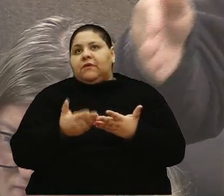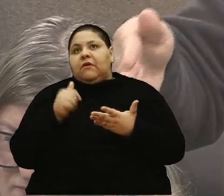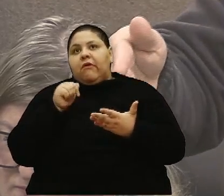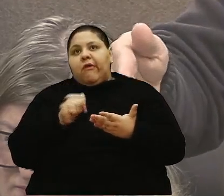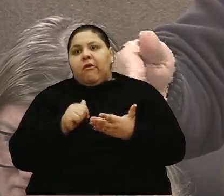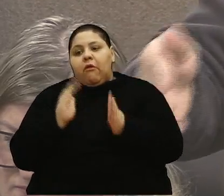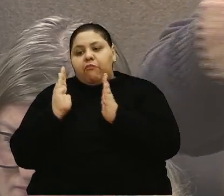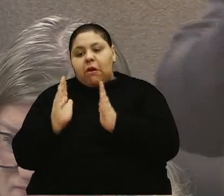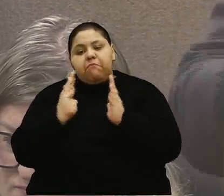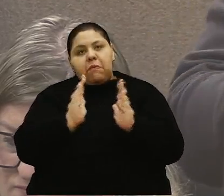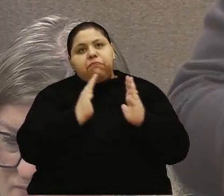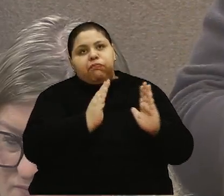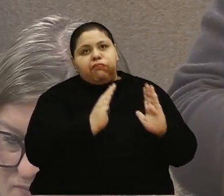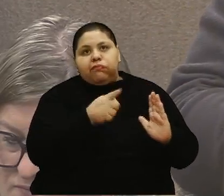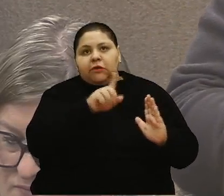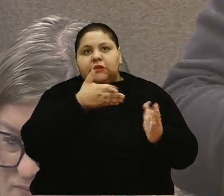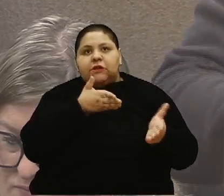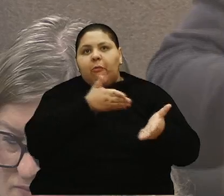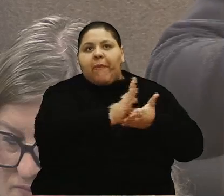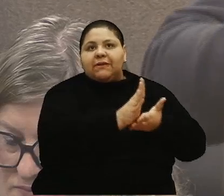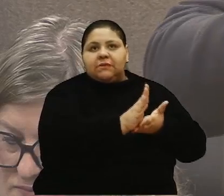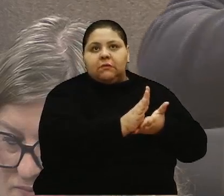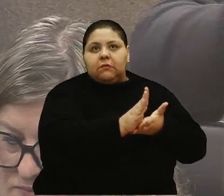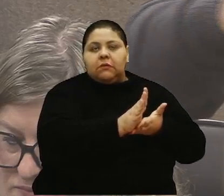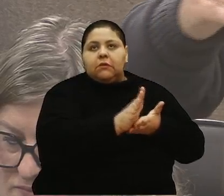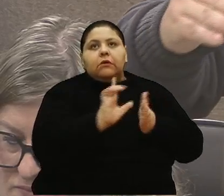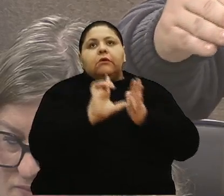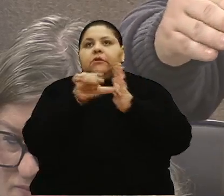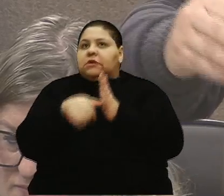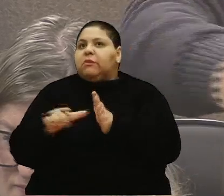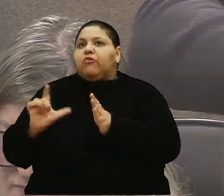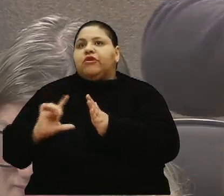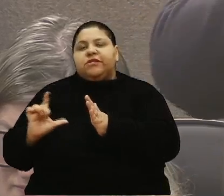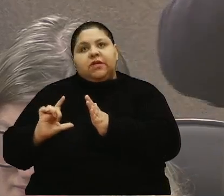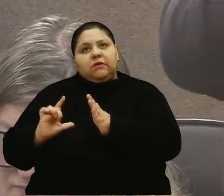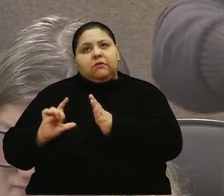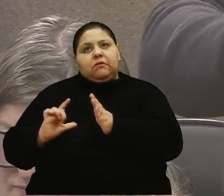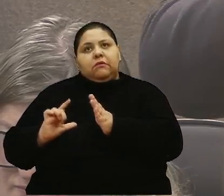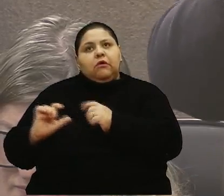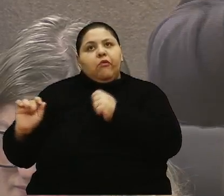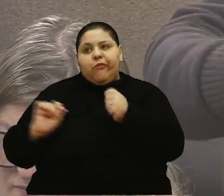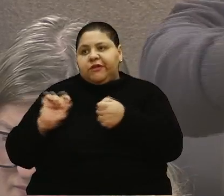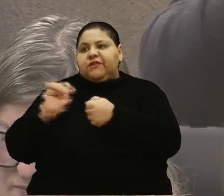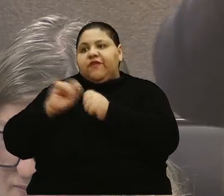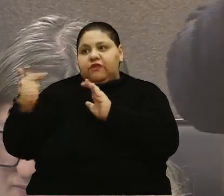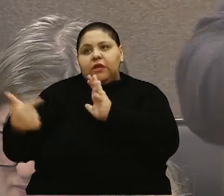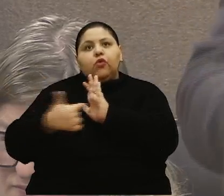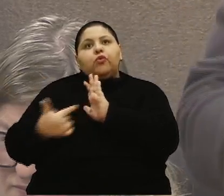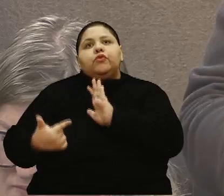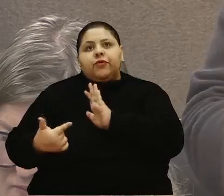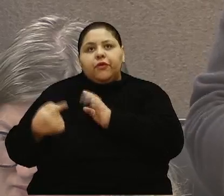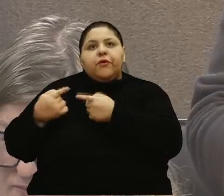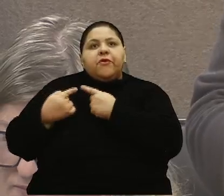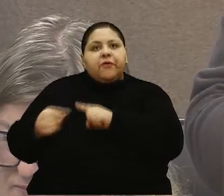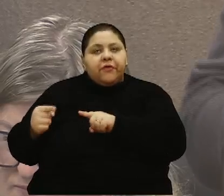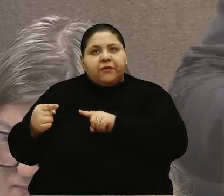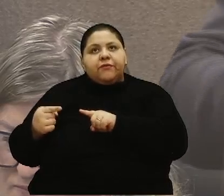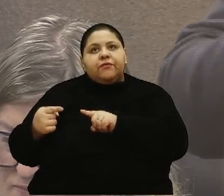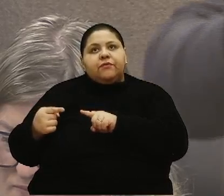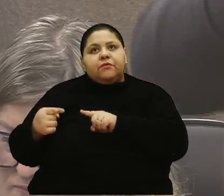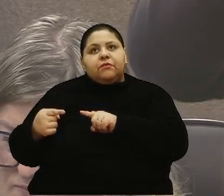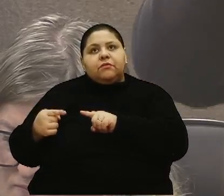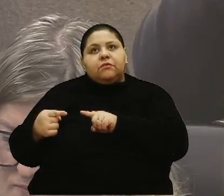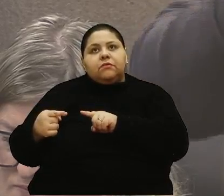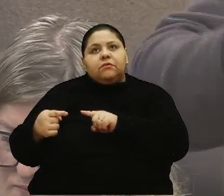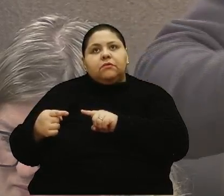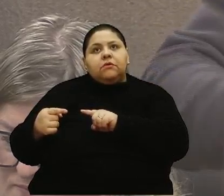de qualificação, e se não passa pela qualificação, depois tem uma peneira que pode ser feito denúncias, enfim, mas